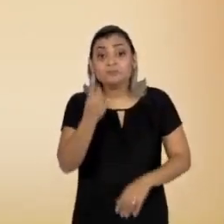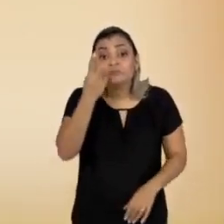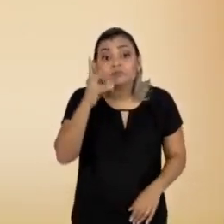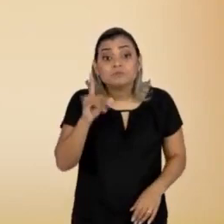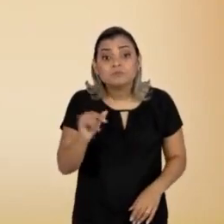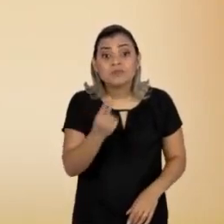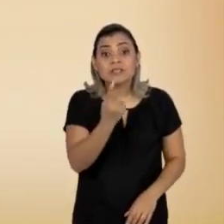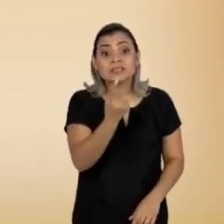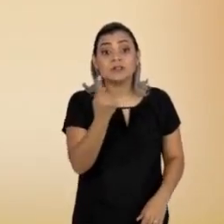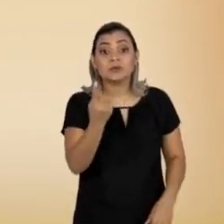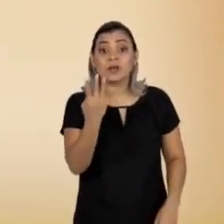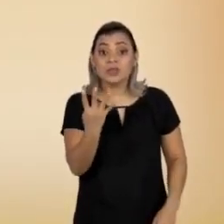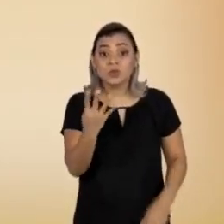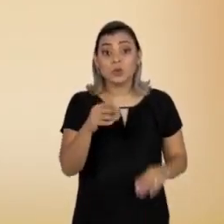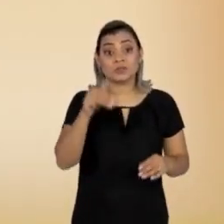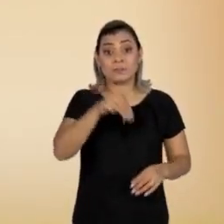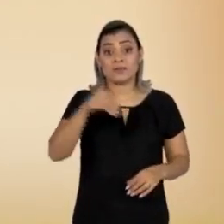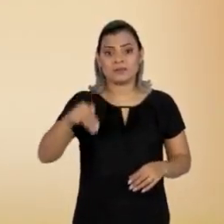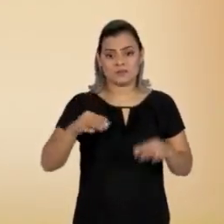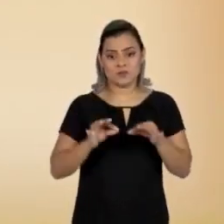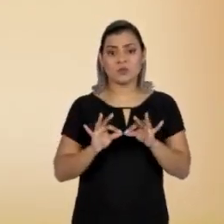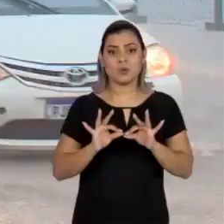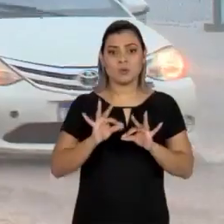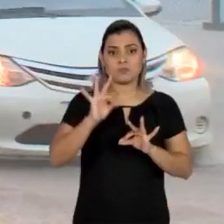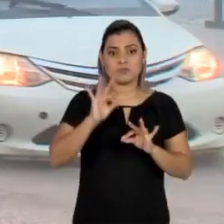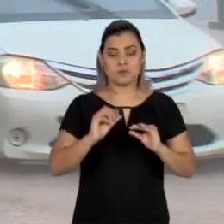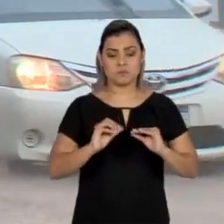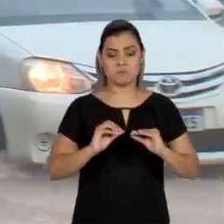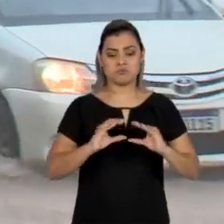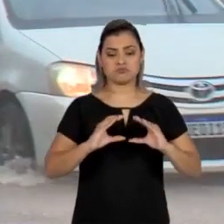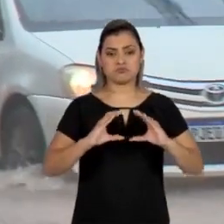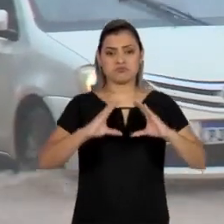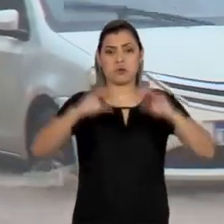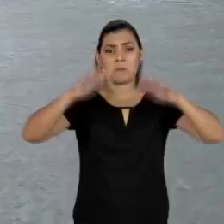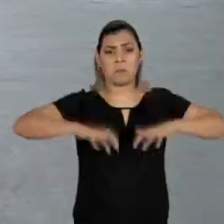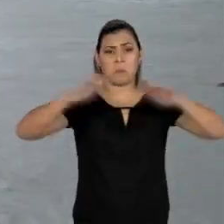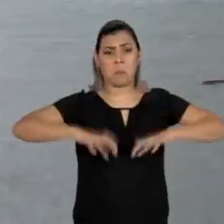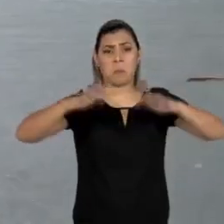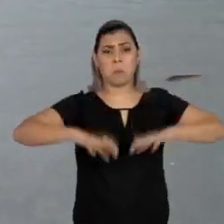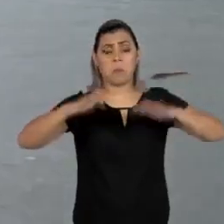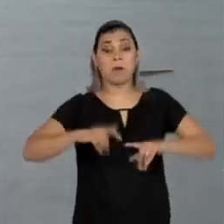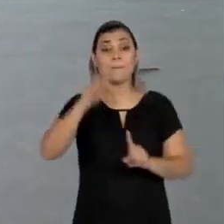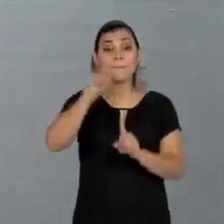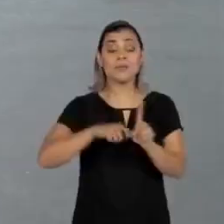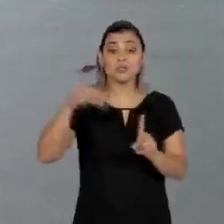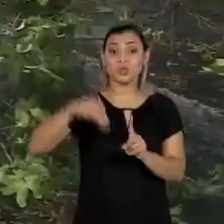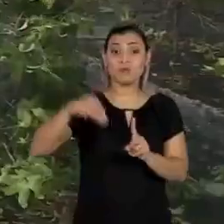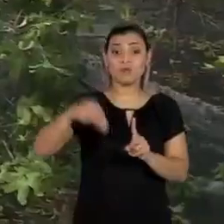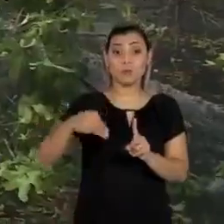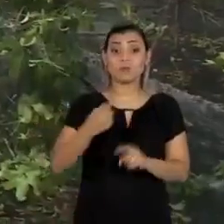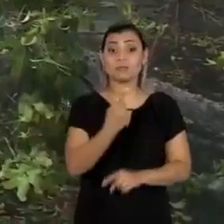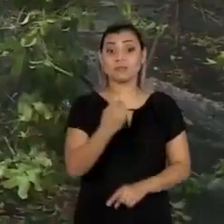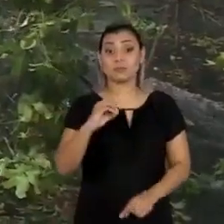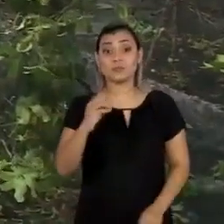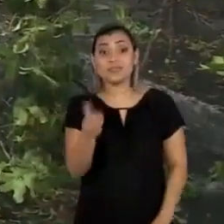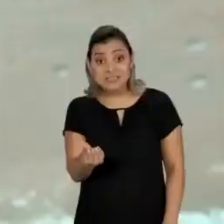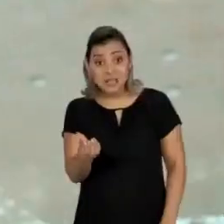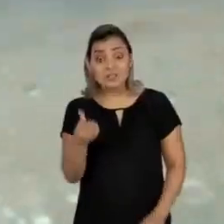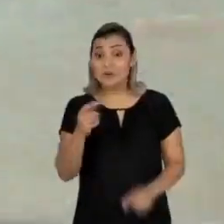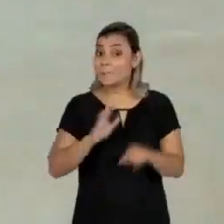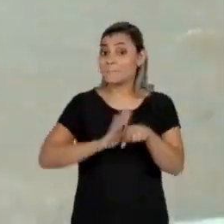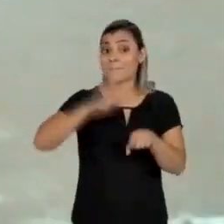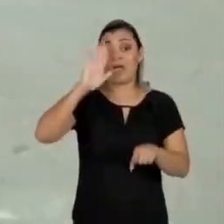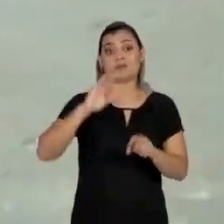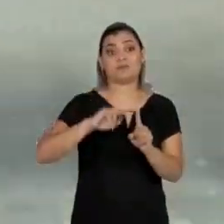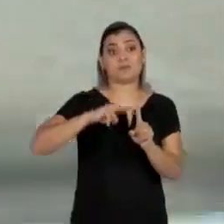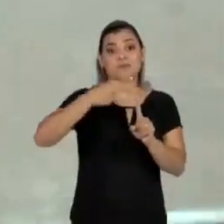mais de 114 milímetros de água, mais do que a média para todo o mês de novembro, de 106 milímetros.